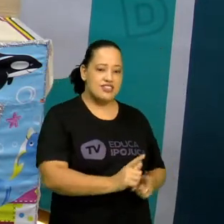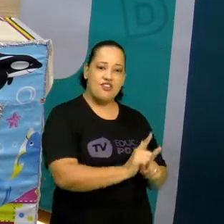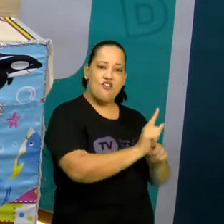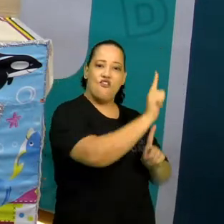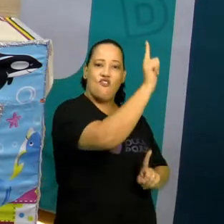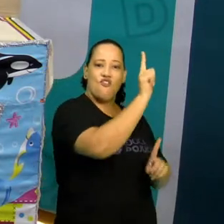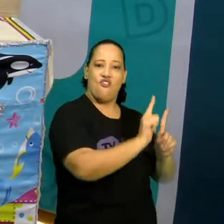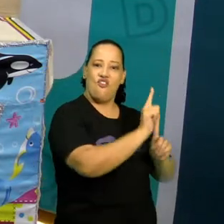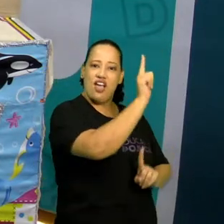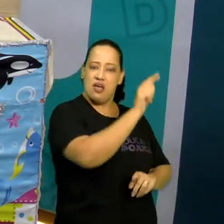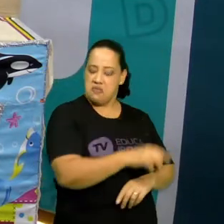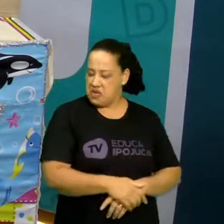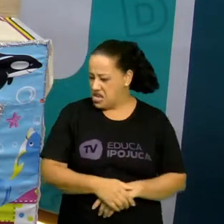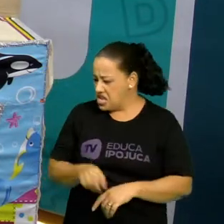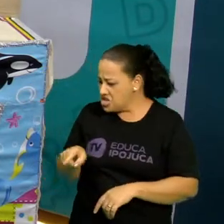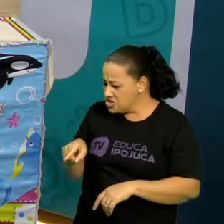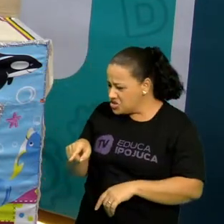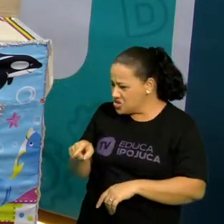leiturinha